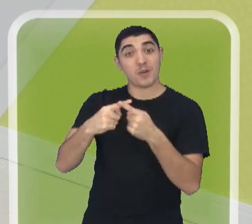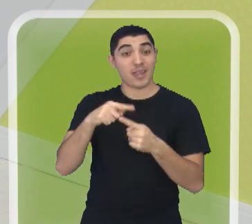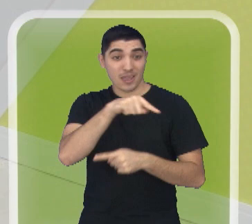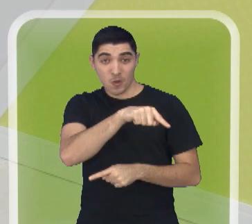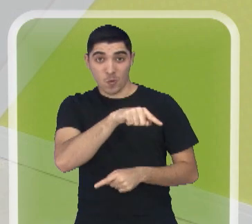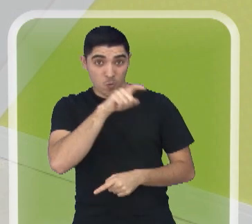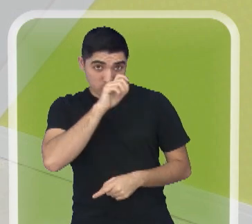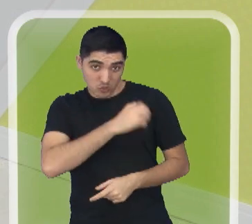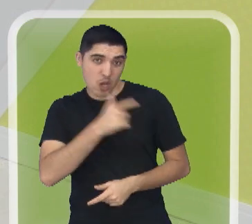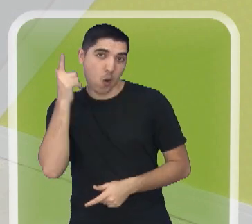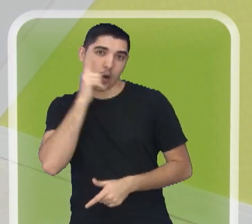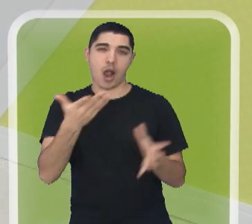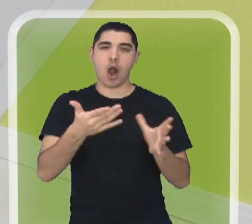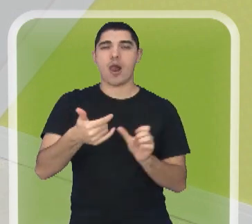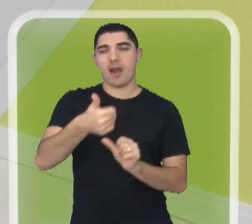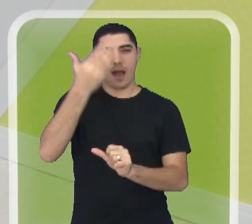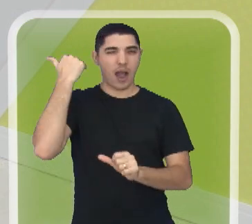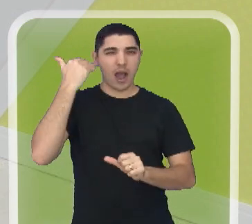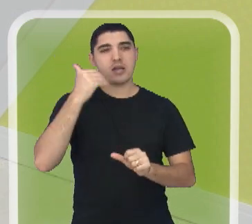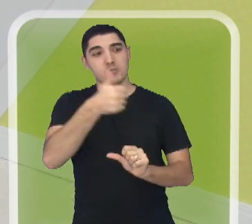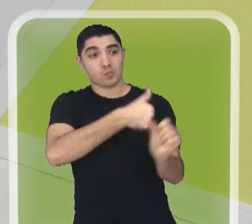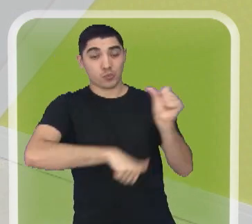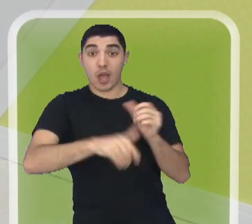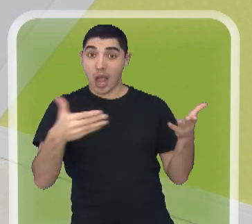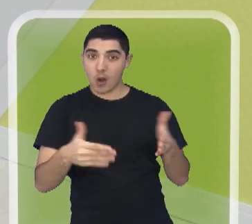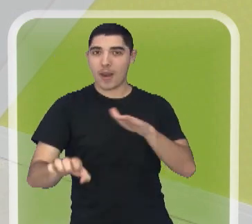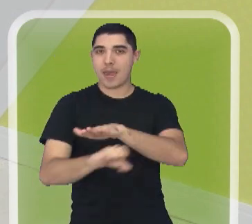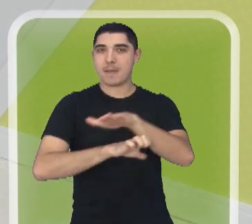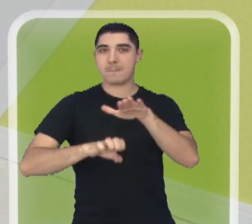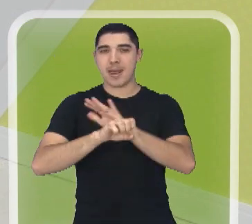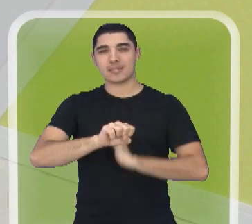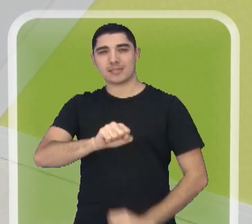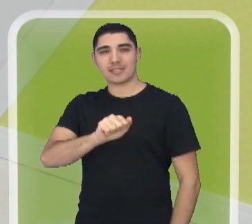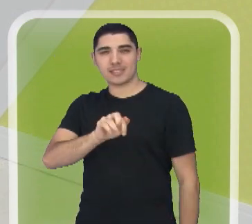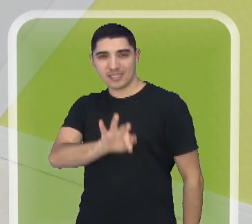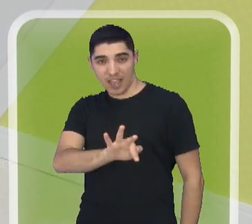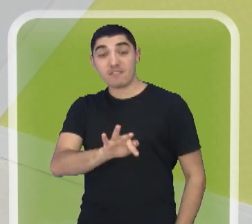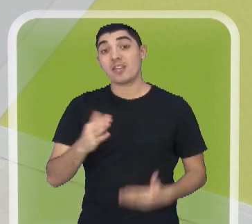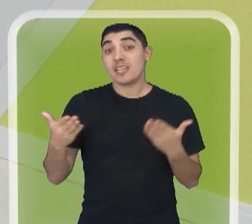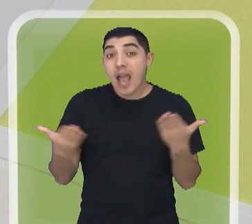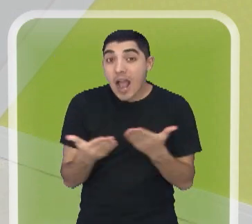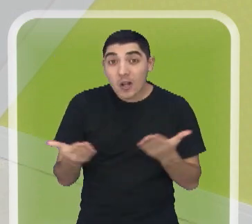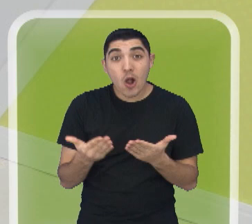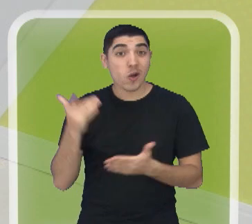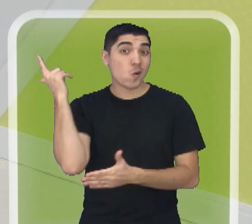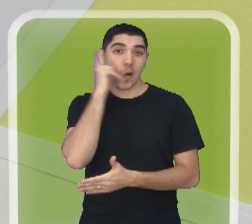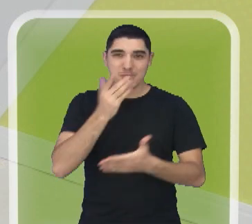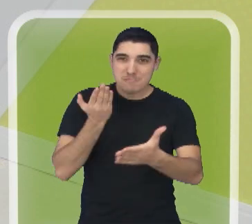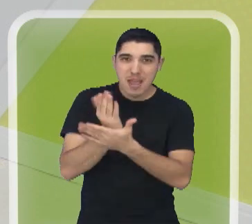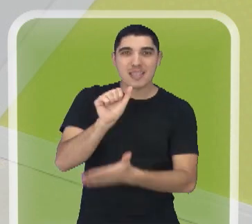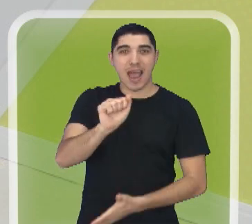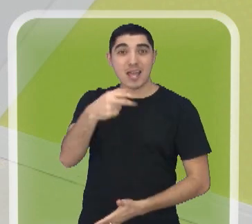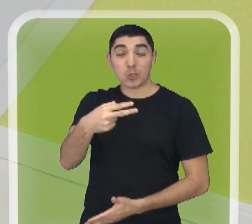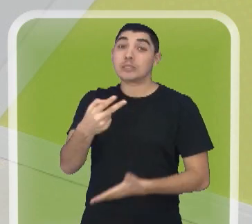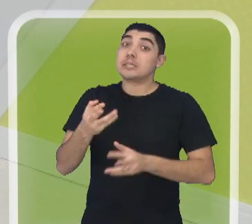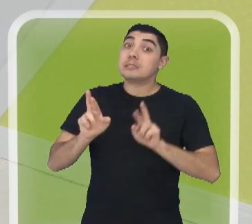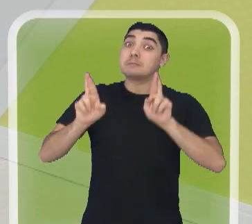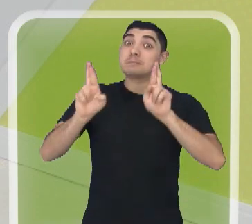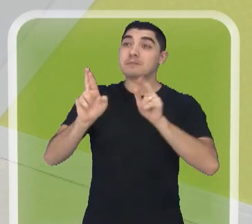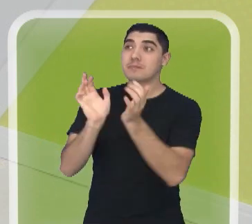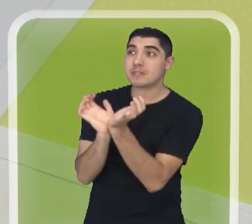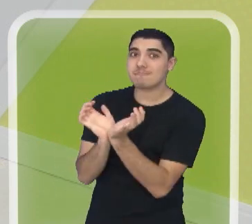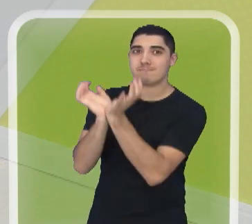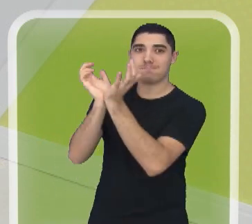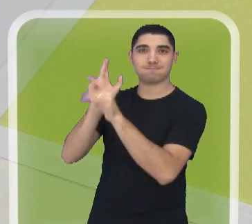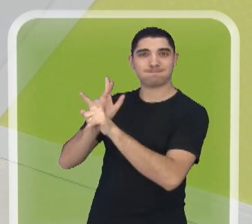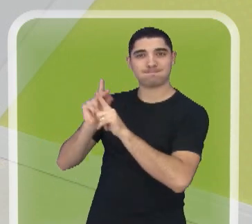SAF. O objetivo maior era o acesso e foi alcançado. E agora a cereja do bolo é conquistar o título. E para falar